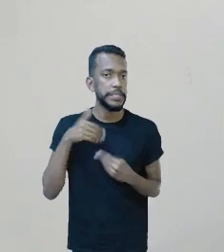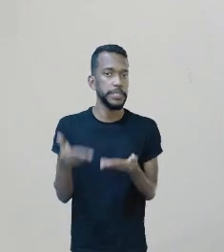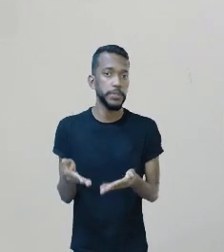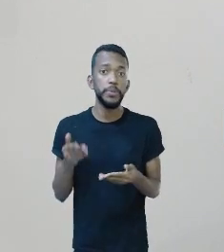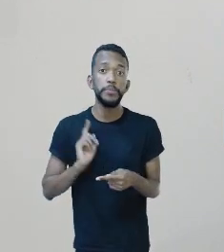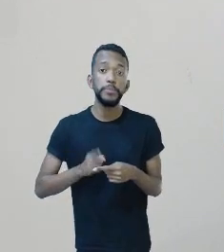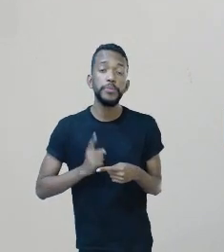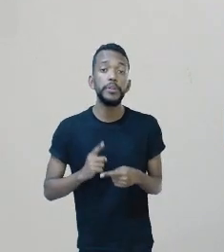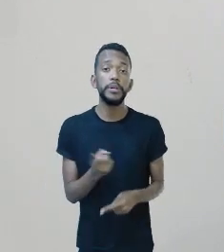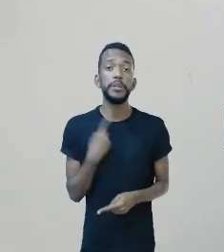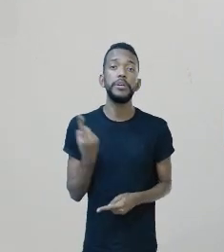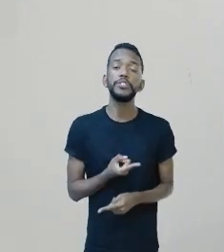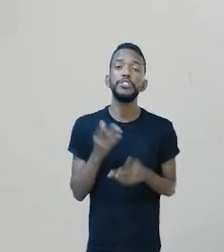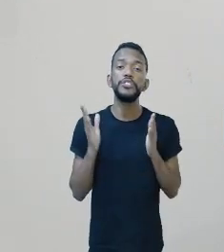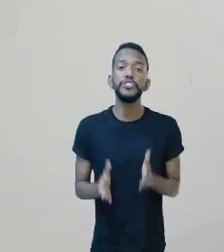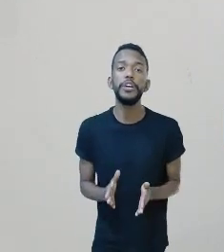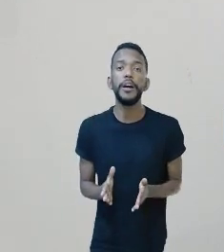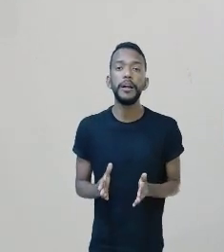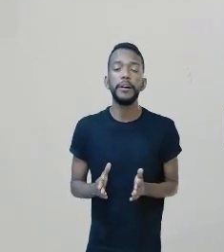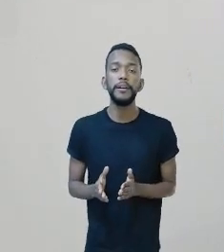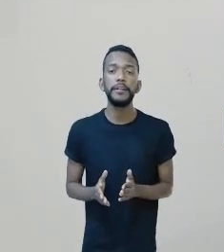a gente